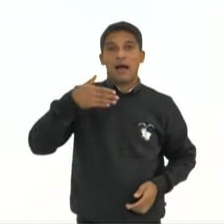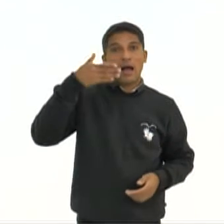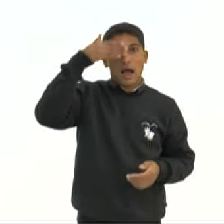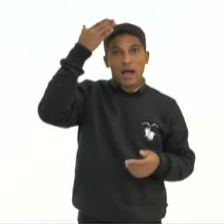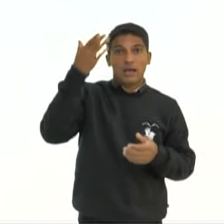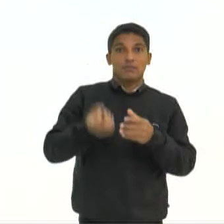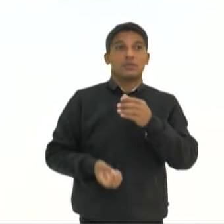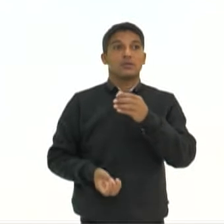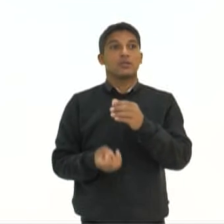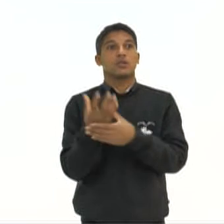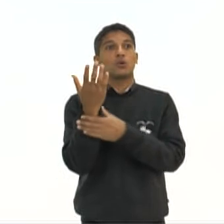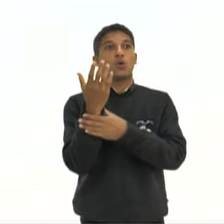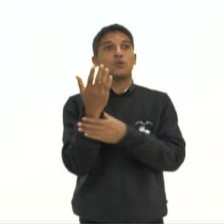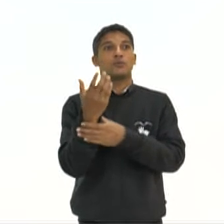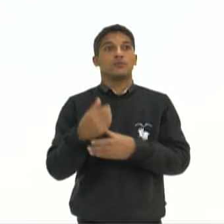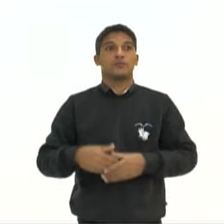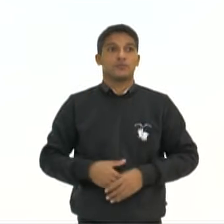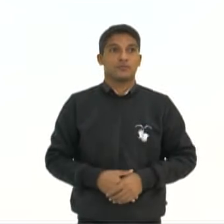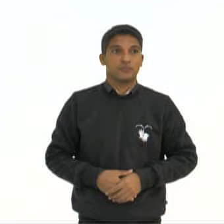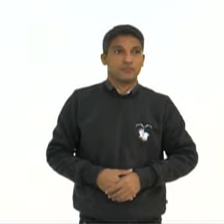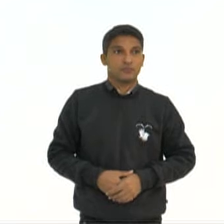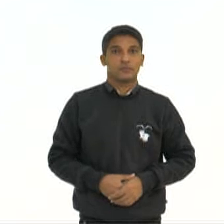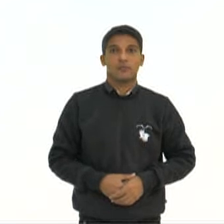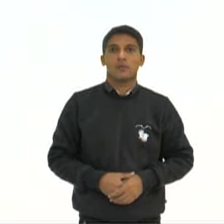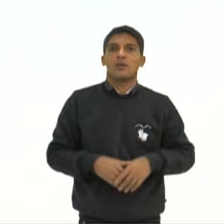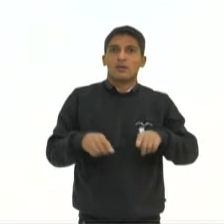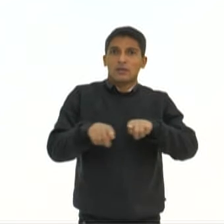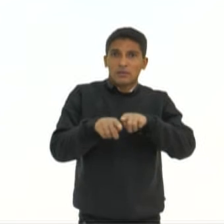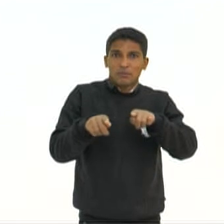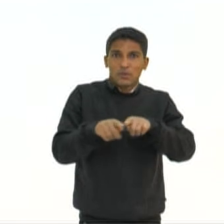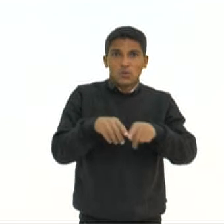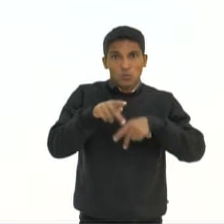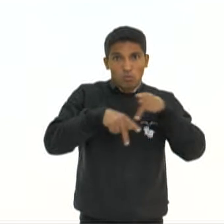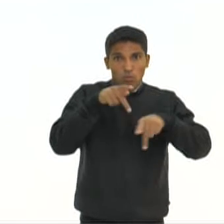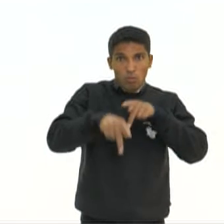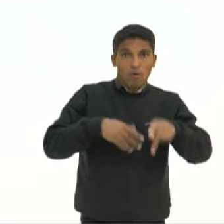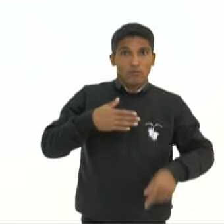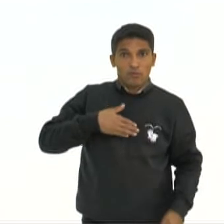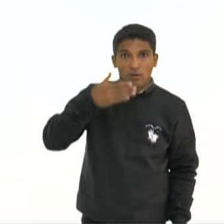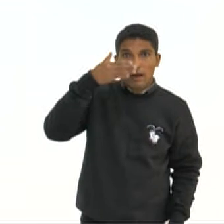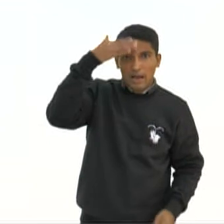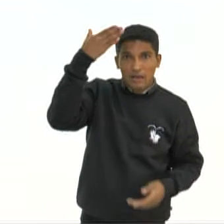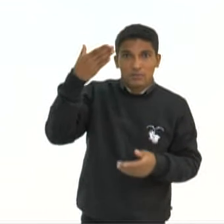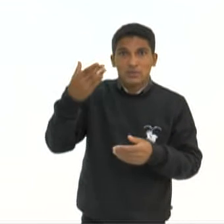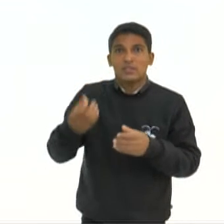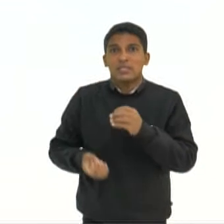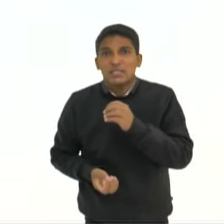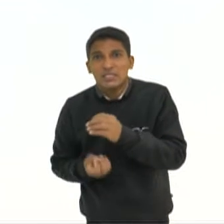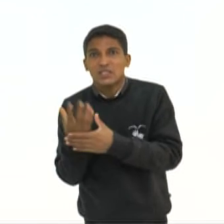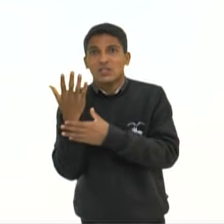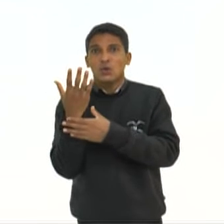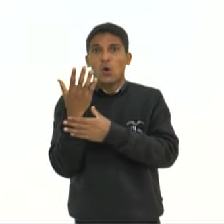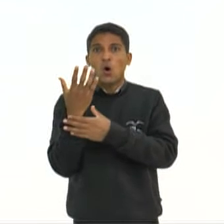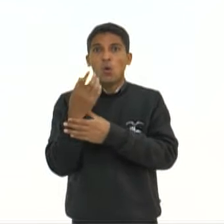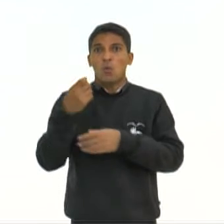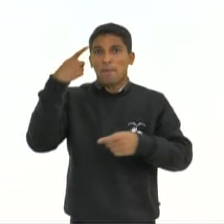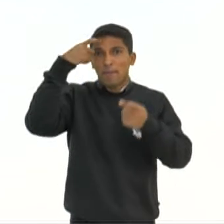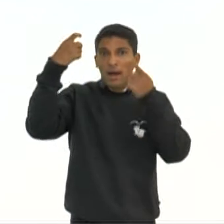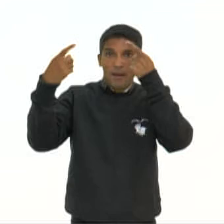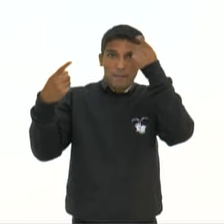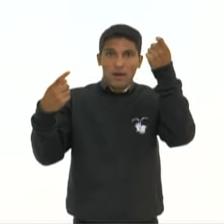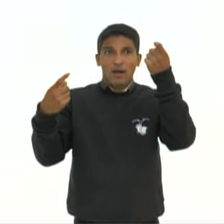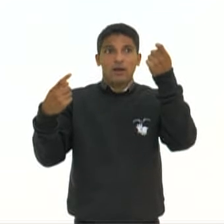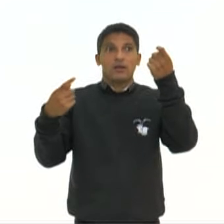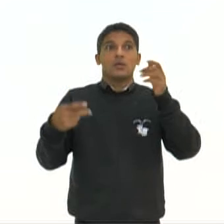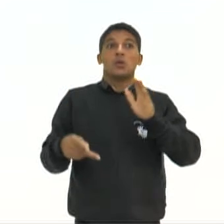vários estudos e pesquisas em medicina durante esse período, que então nós temos uma ilustração de uma